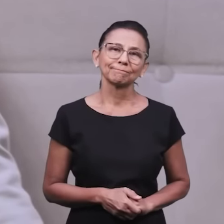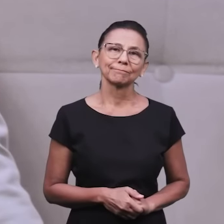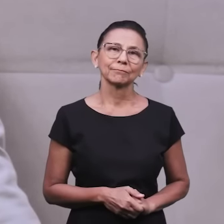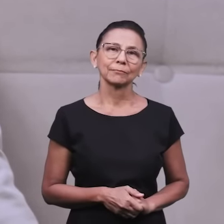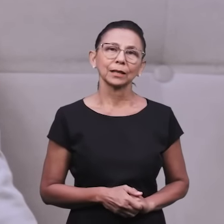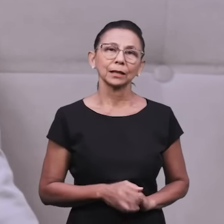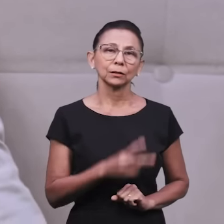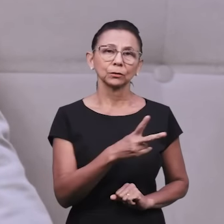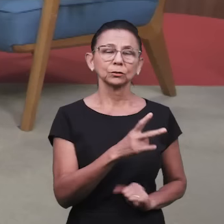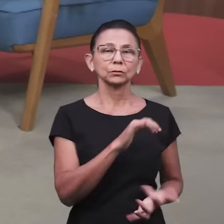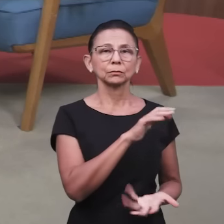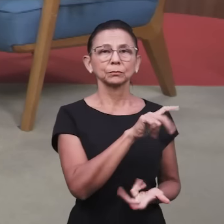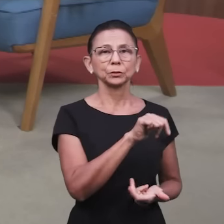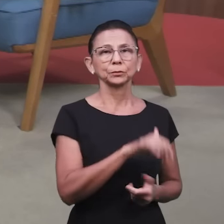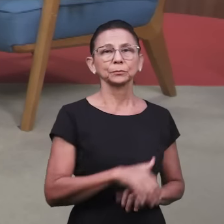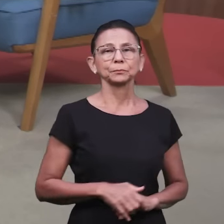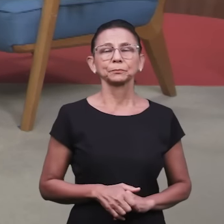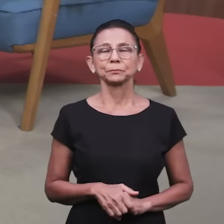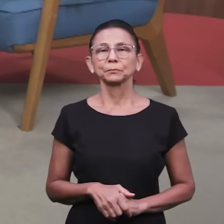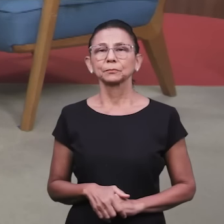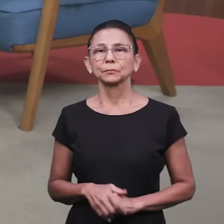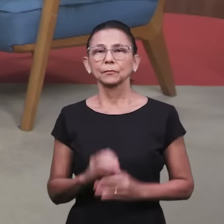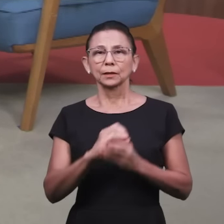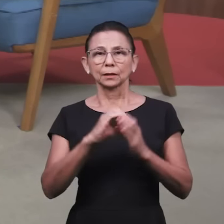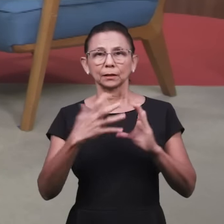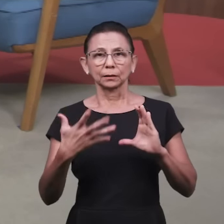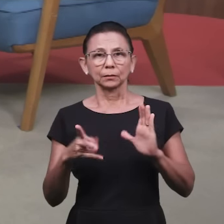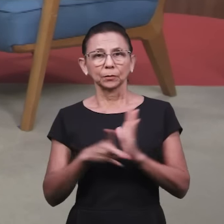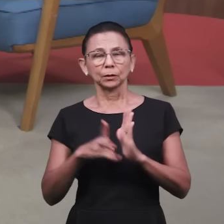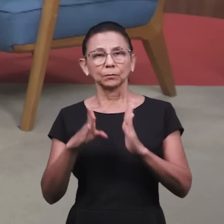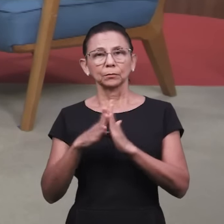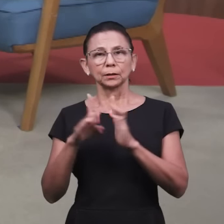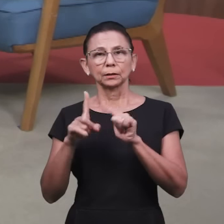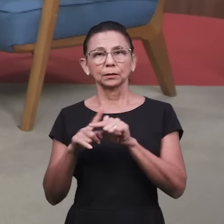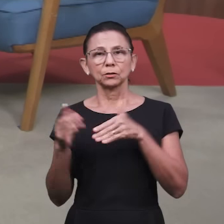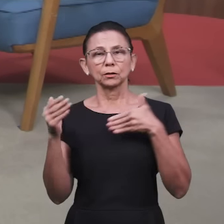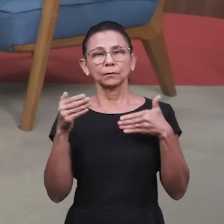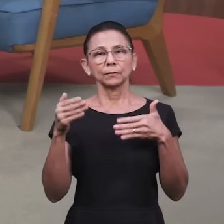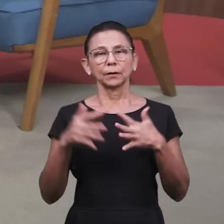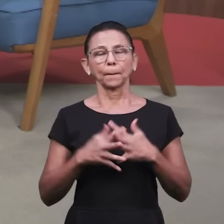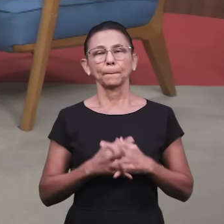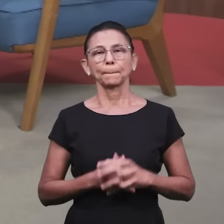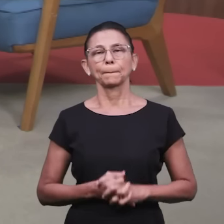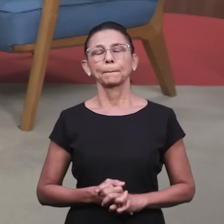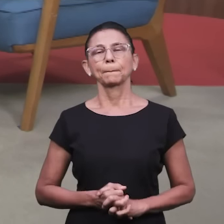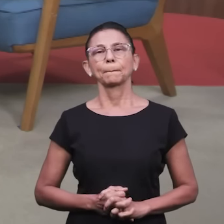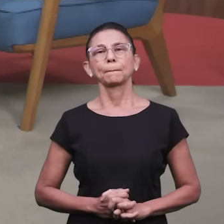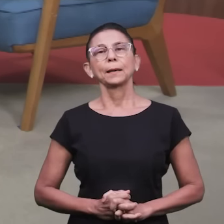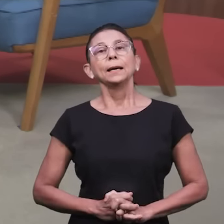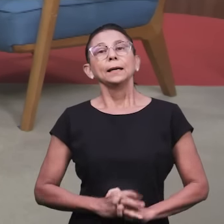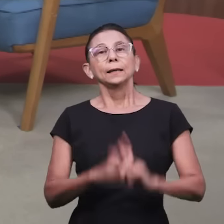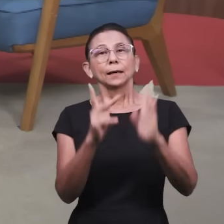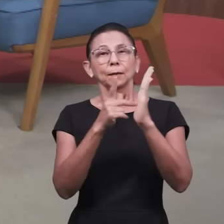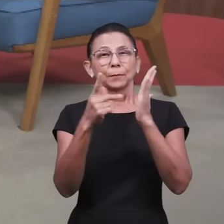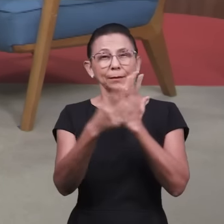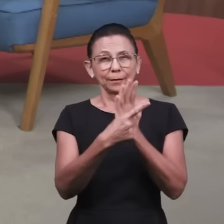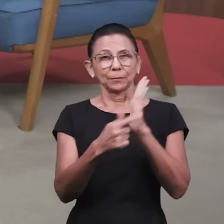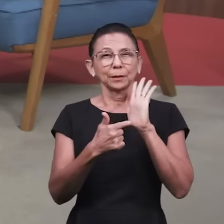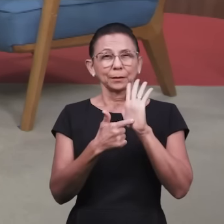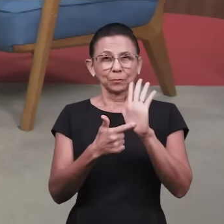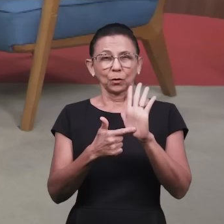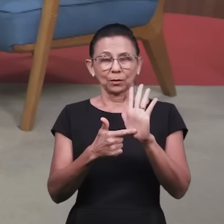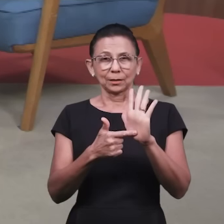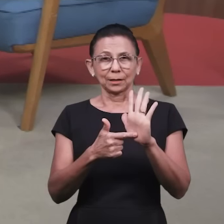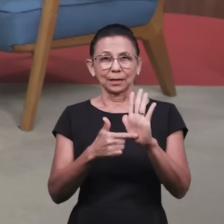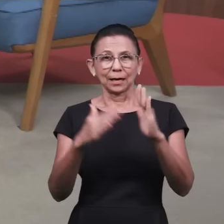característica da igreja infiel. Da igreja infiel. Bom, o texto que nós lemos na parábola da casa construída sobre a